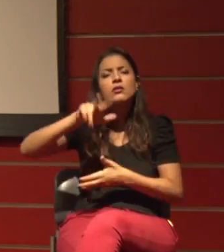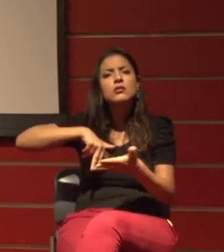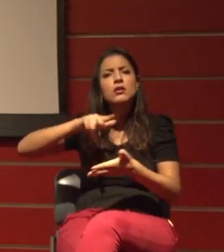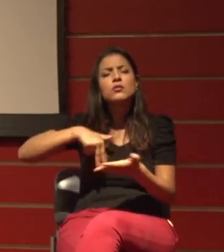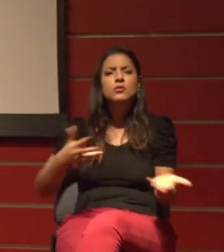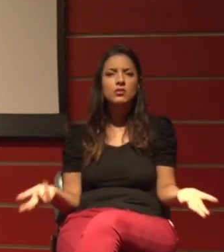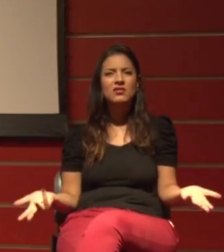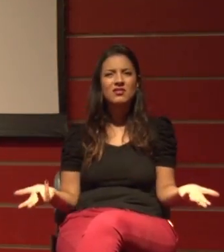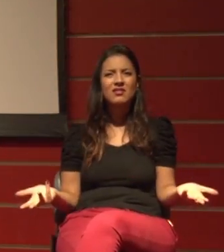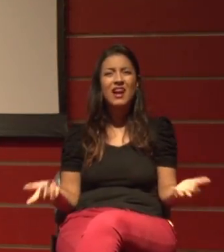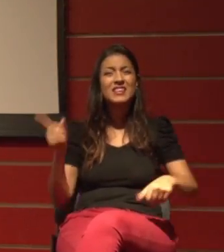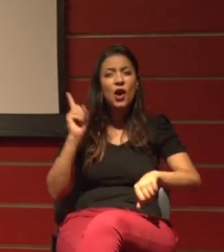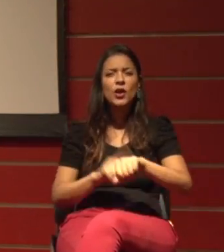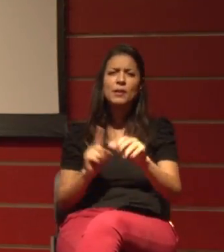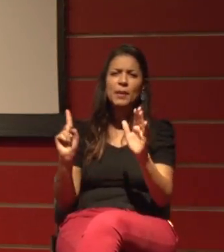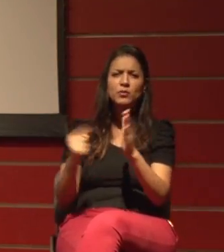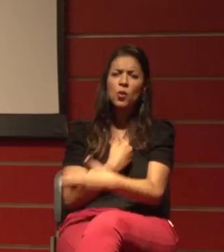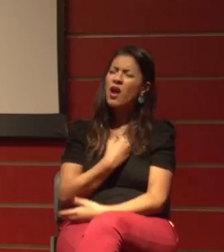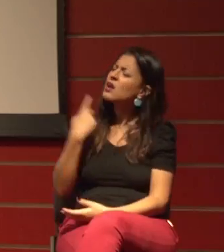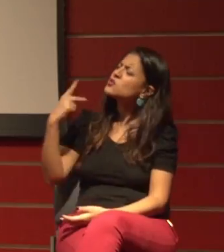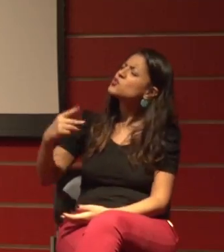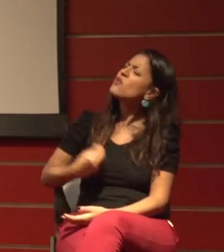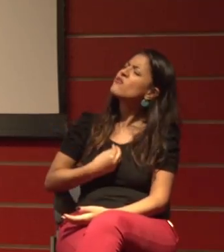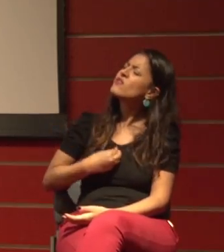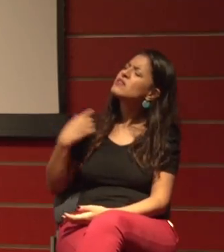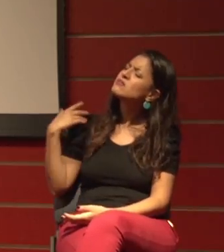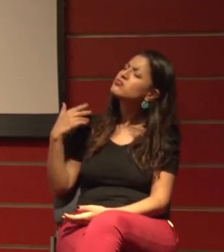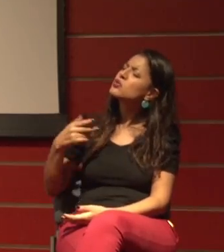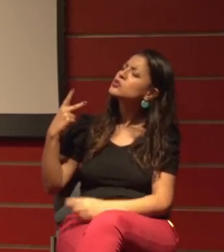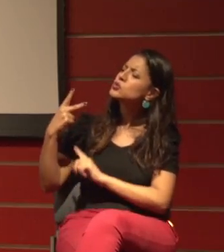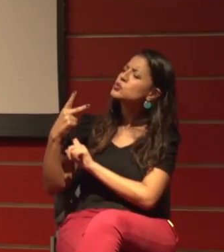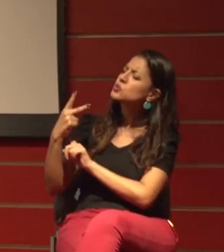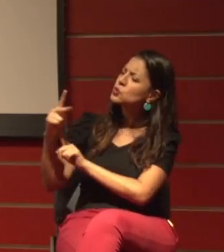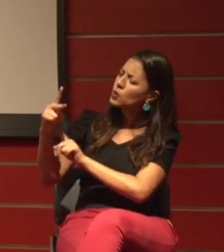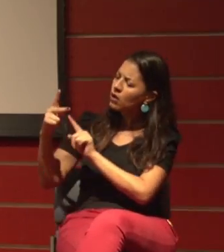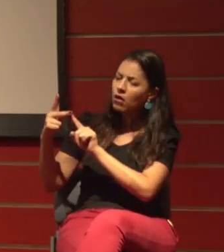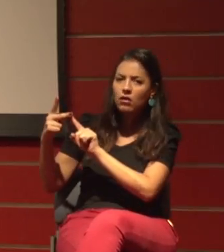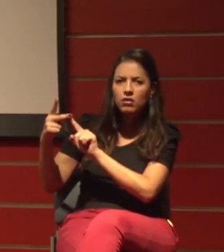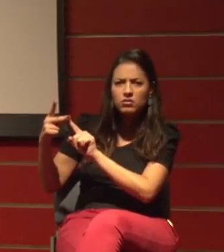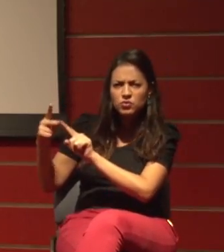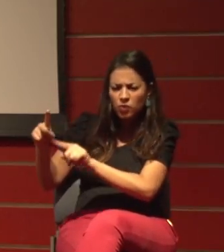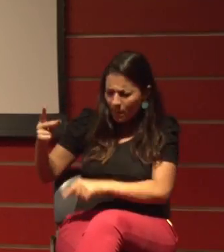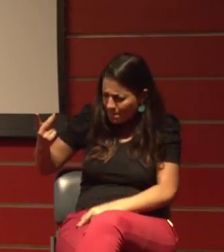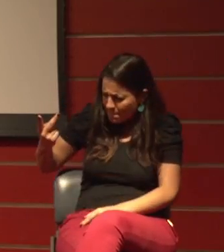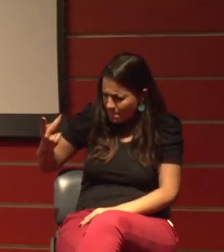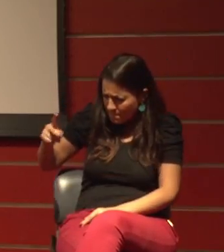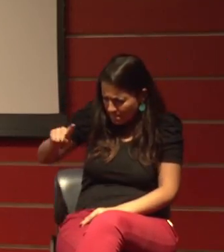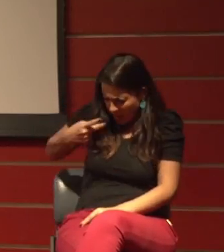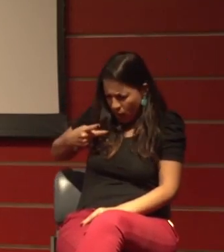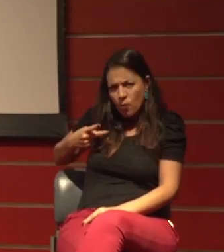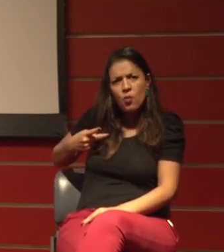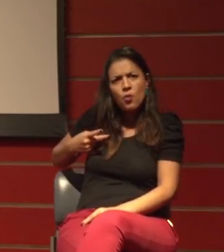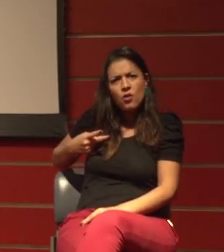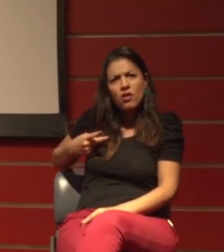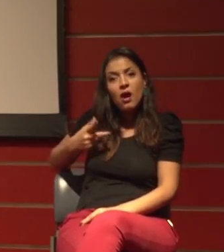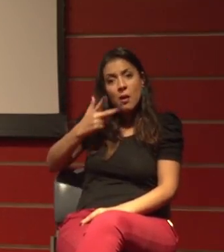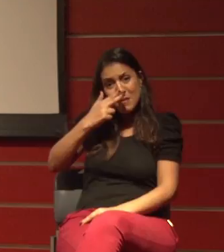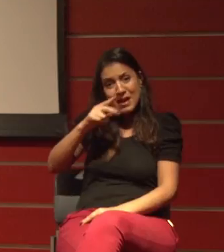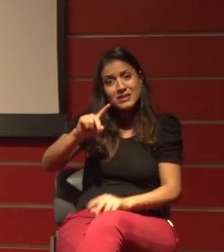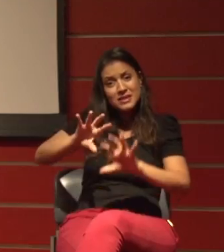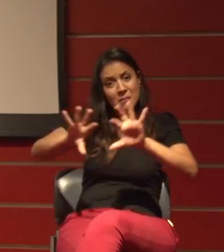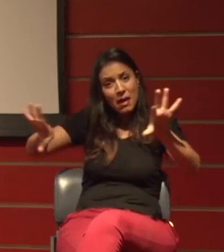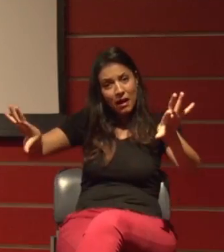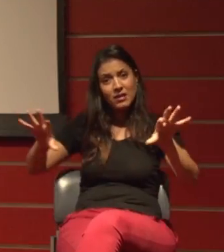vocês dava muito bem a entender que eles estavam nos colocando numa caixinha separada né porque quando se fala de de literatura